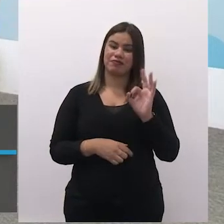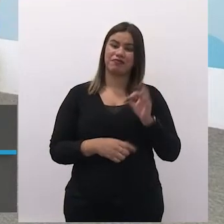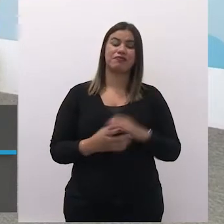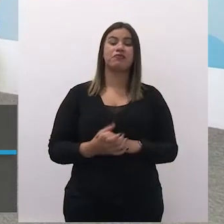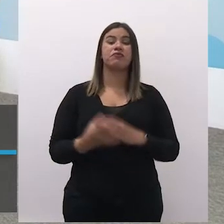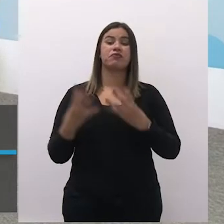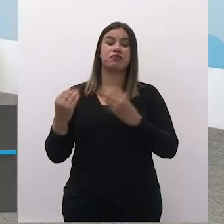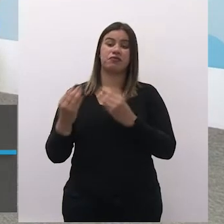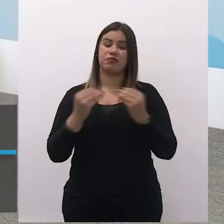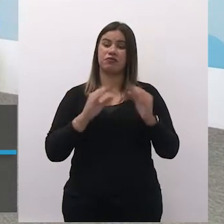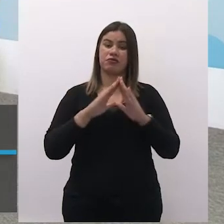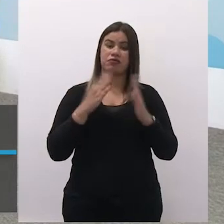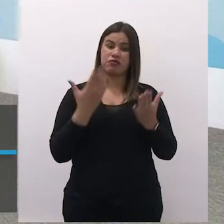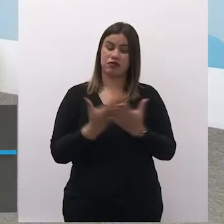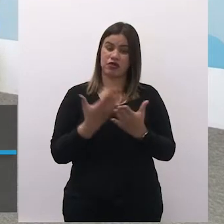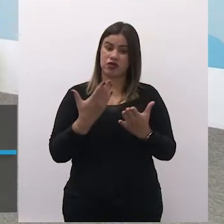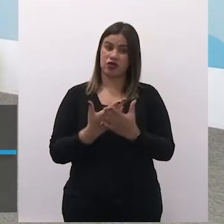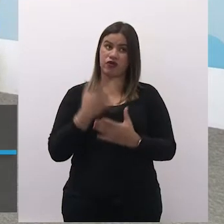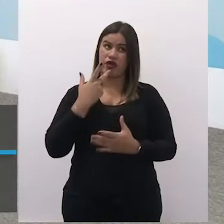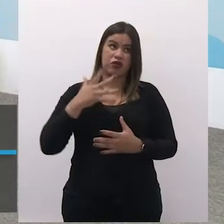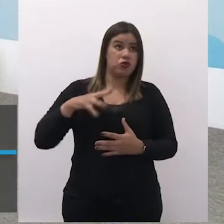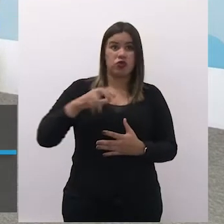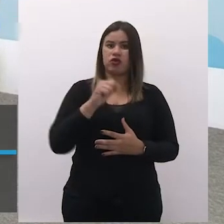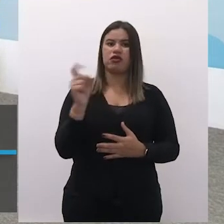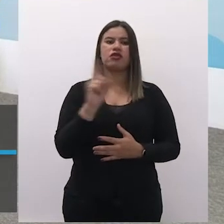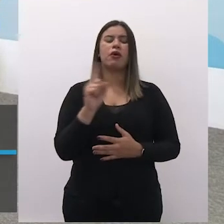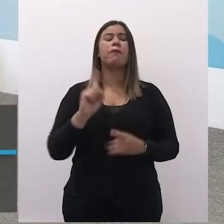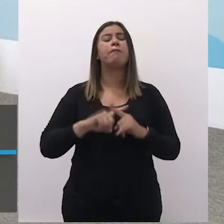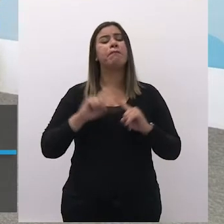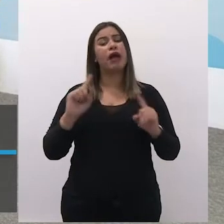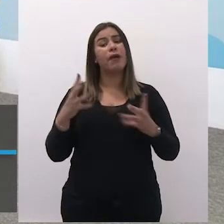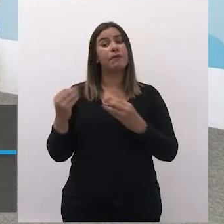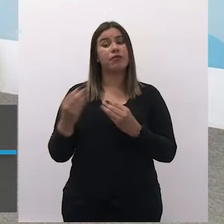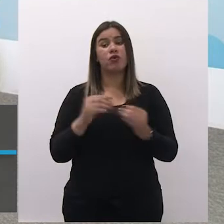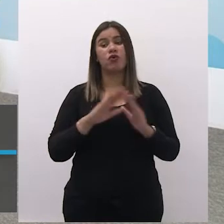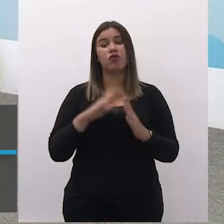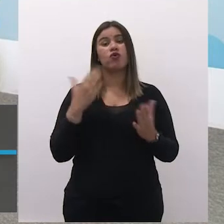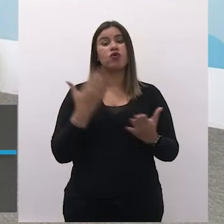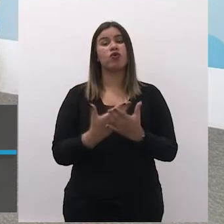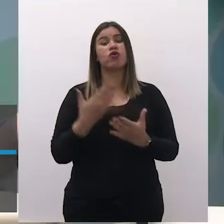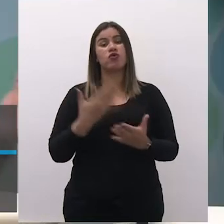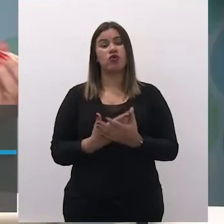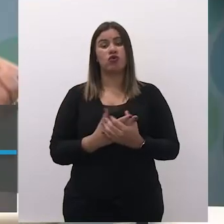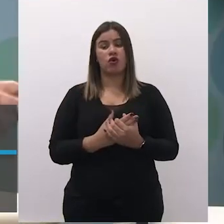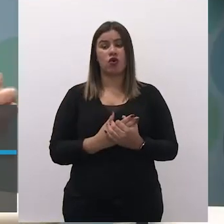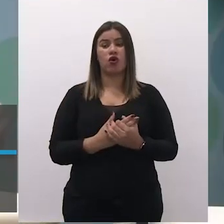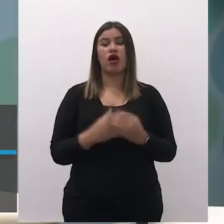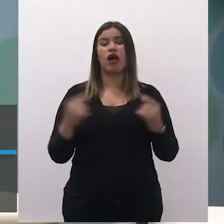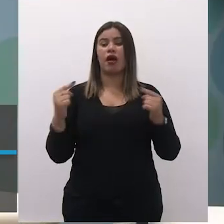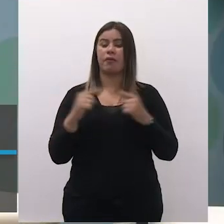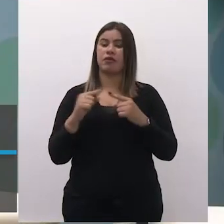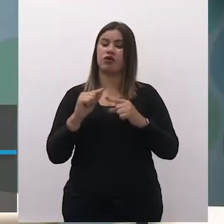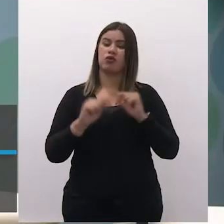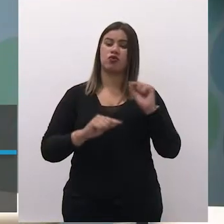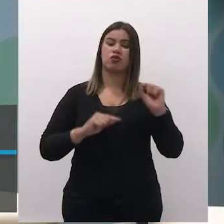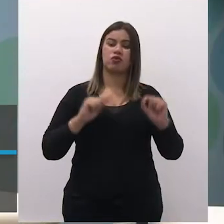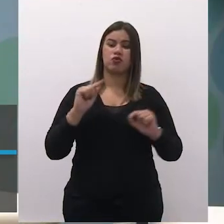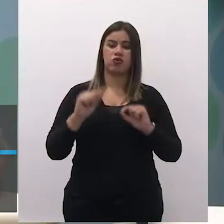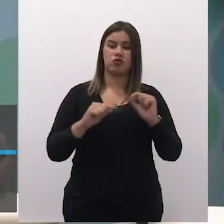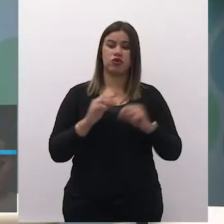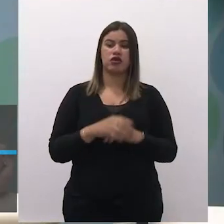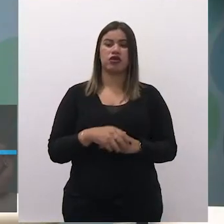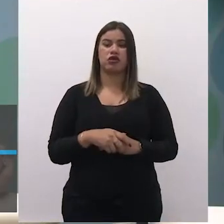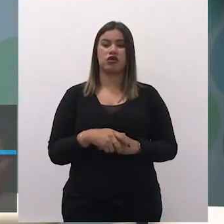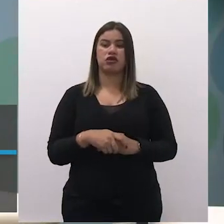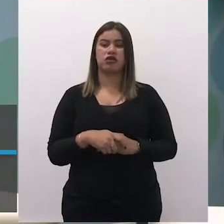não podemos generalizar, falar que são todas, mas a maioria é muito o que você falou também. A mudança de